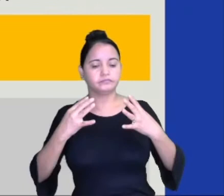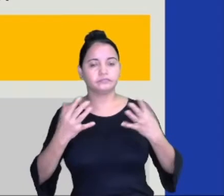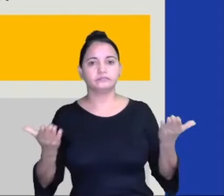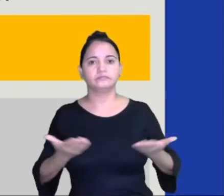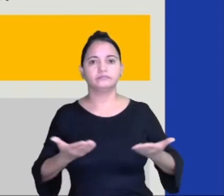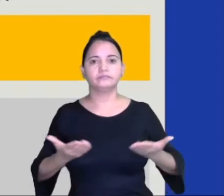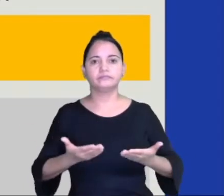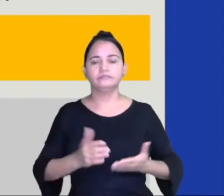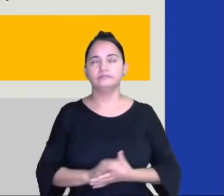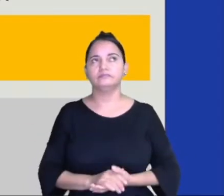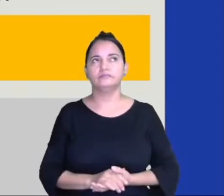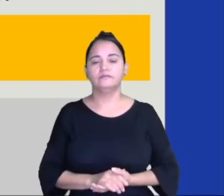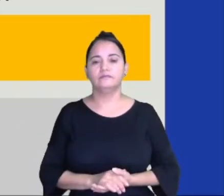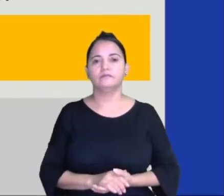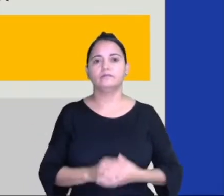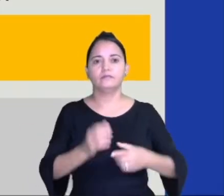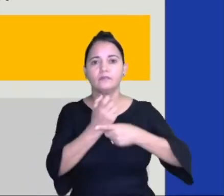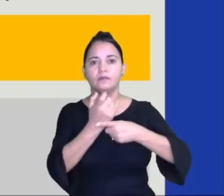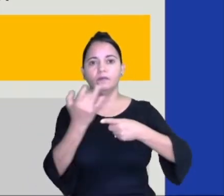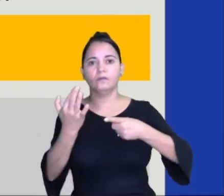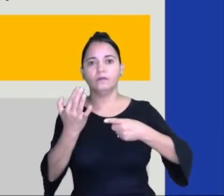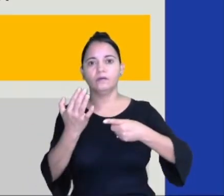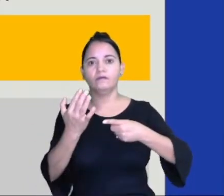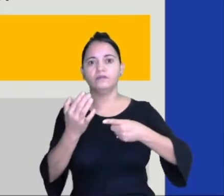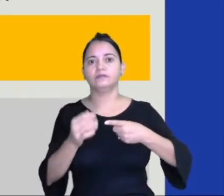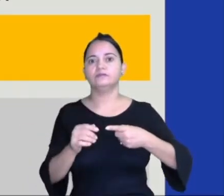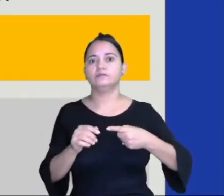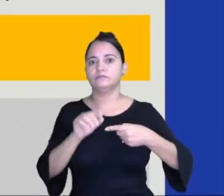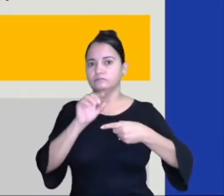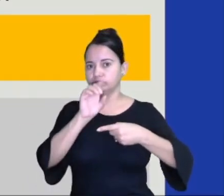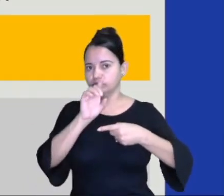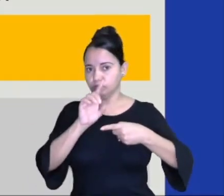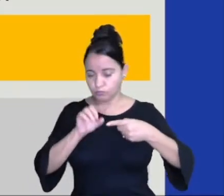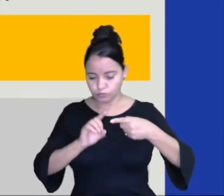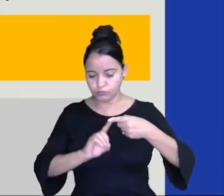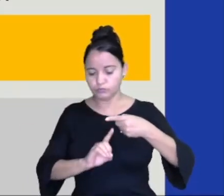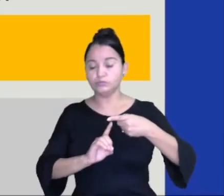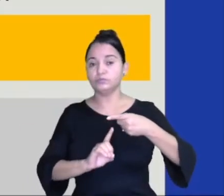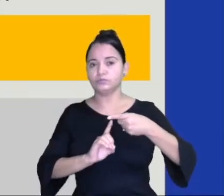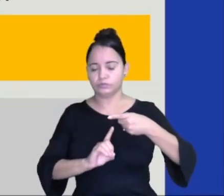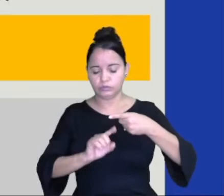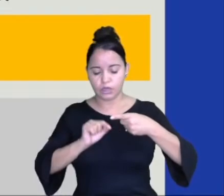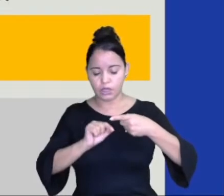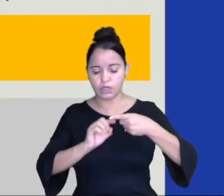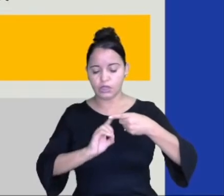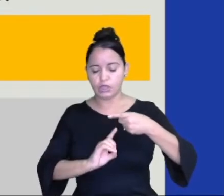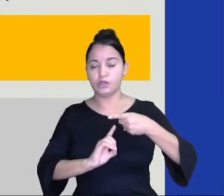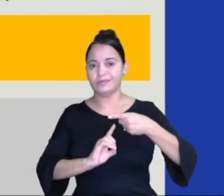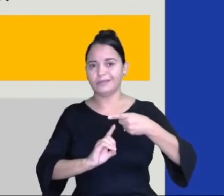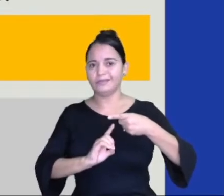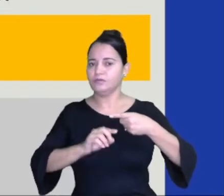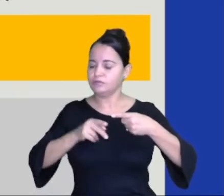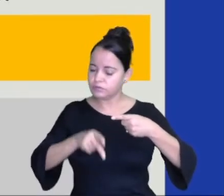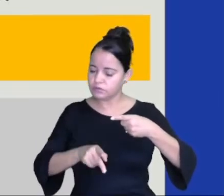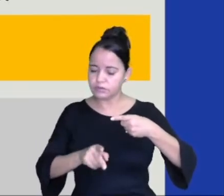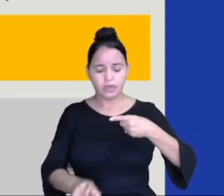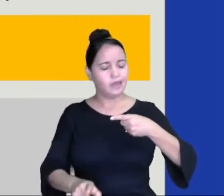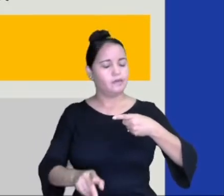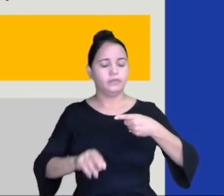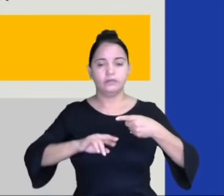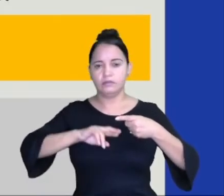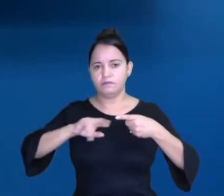dica. Numa fração, o denominador sempre será diferente de zero. Eu